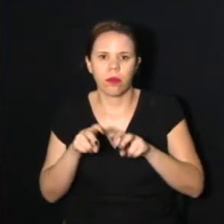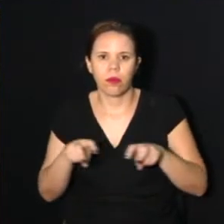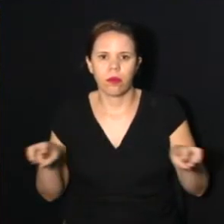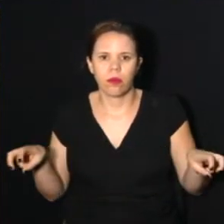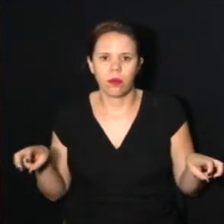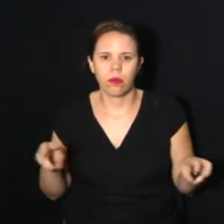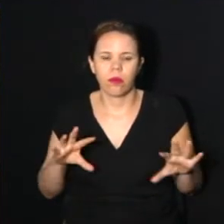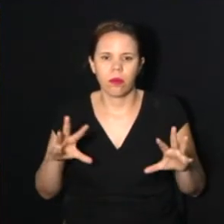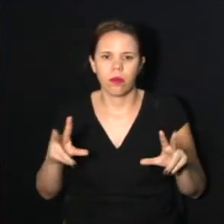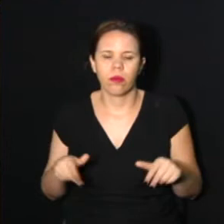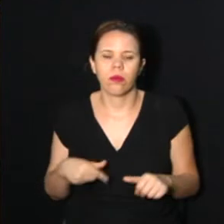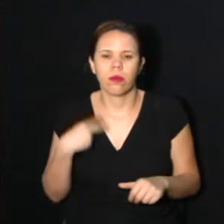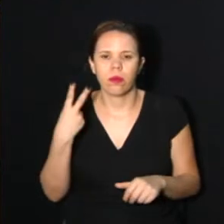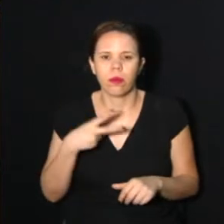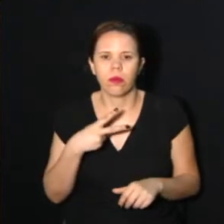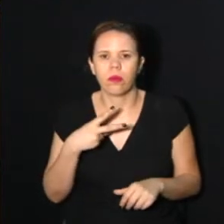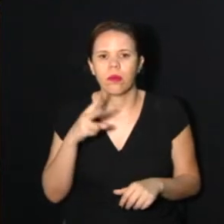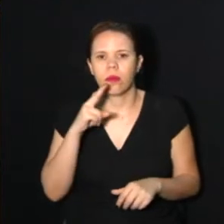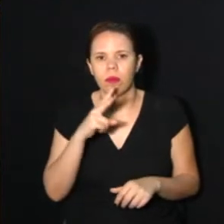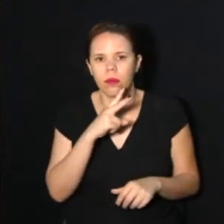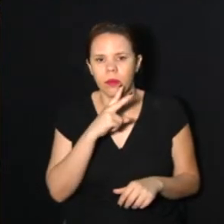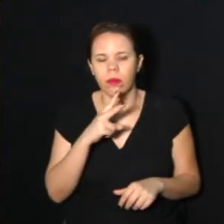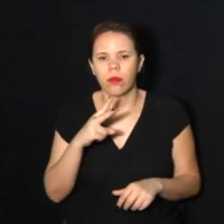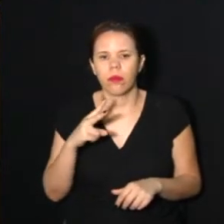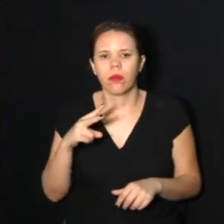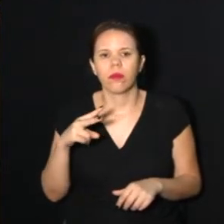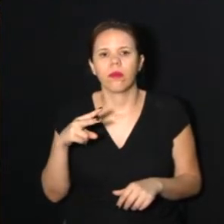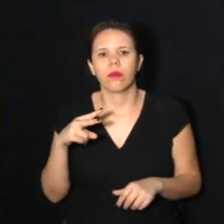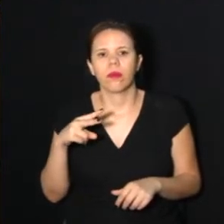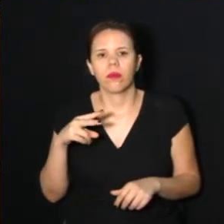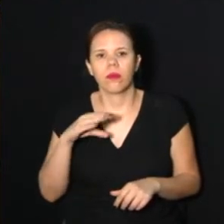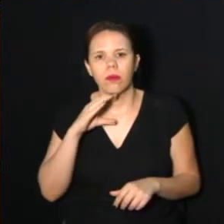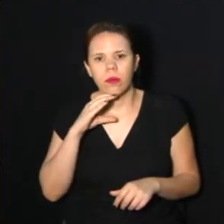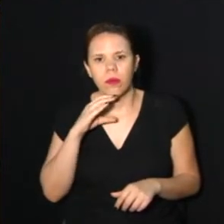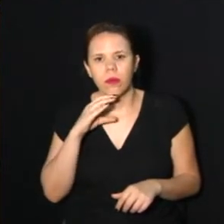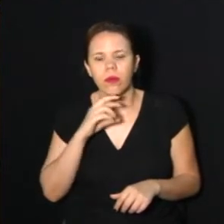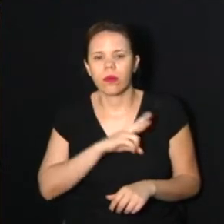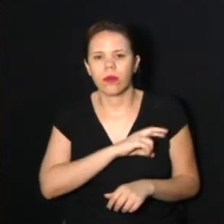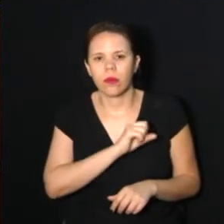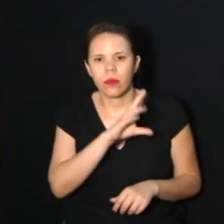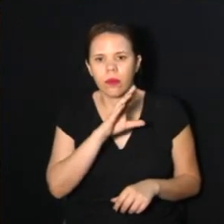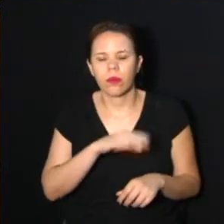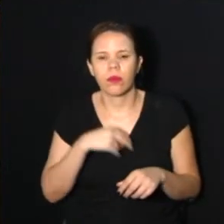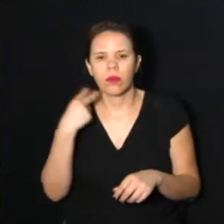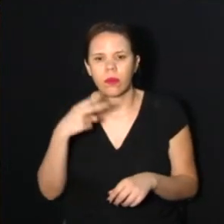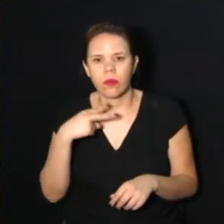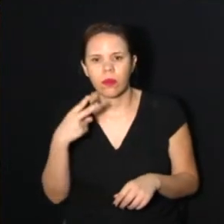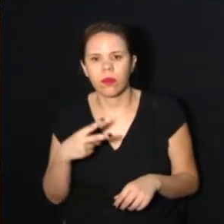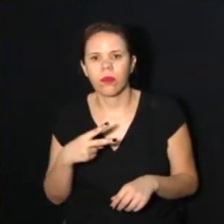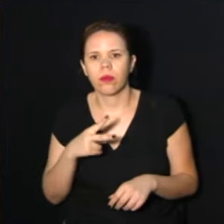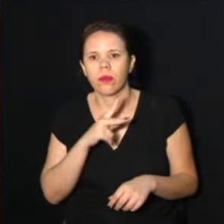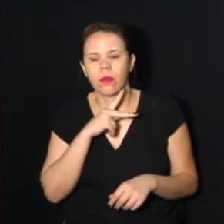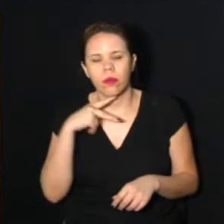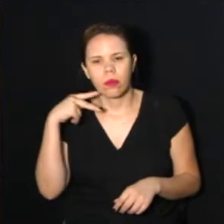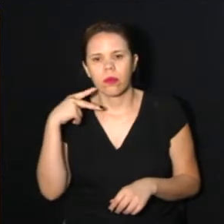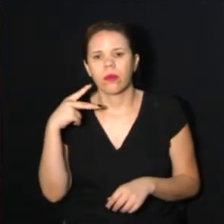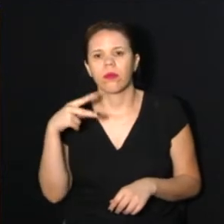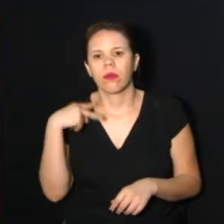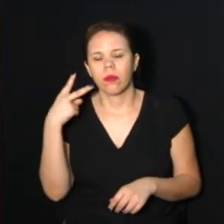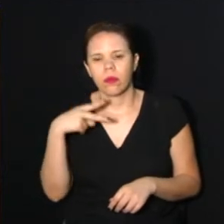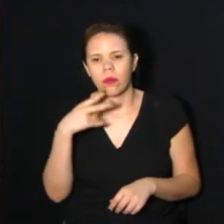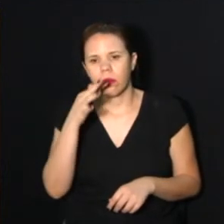vereador Carlão, vereador Vinícius, vereador titular Zé Carlos, vereador titular Carmo